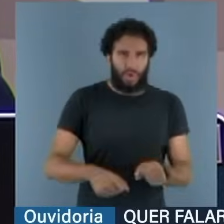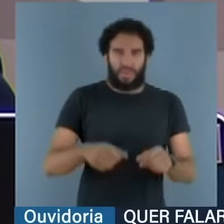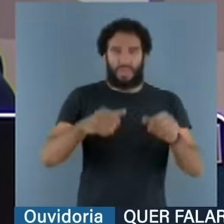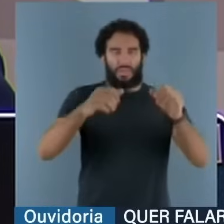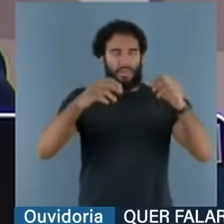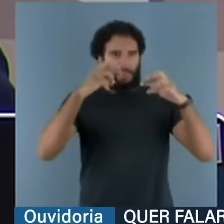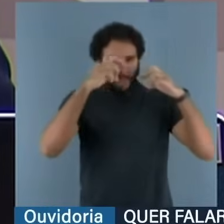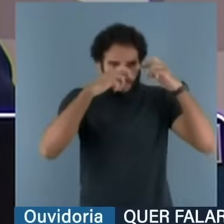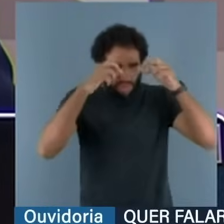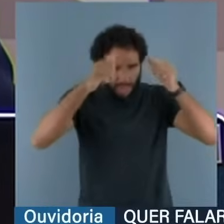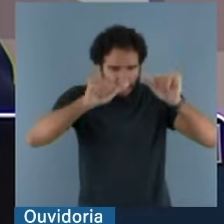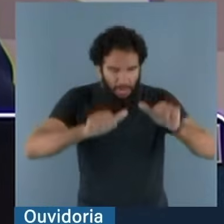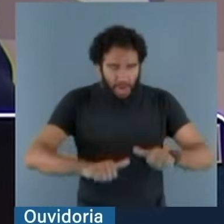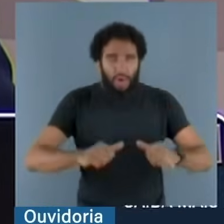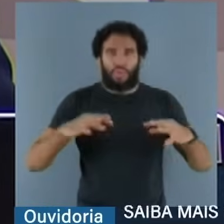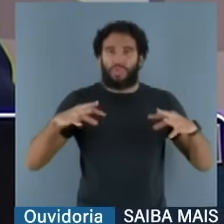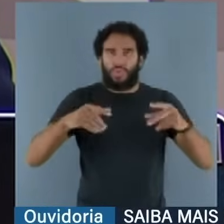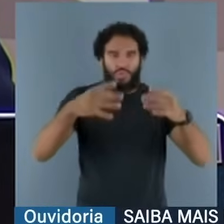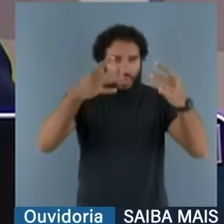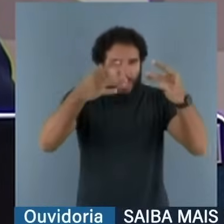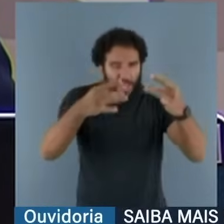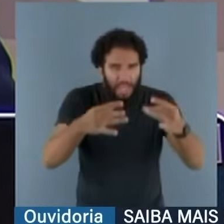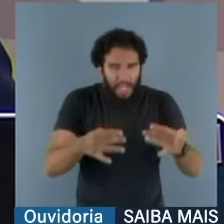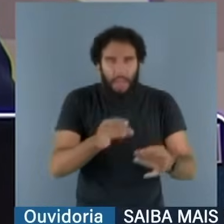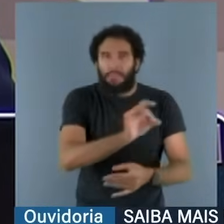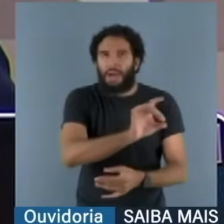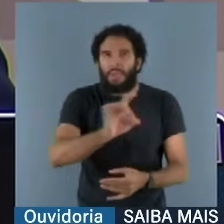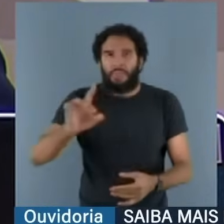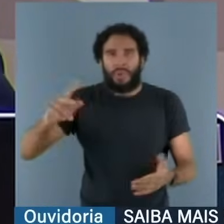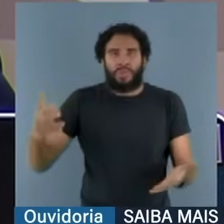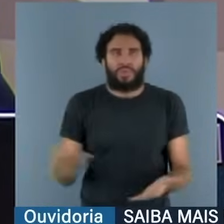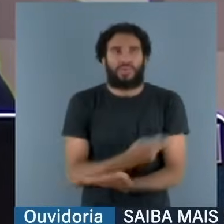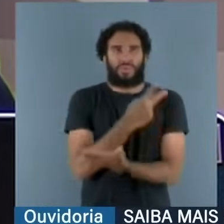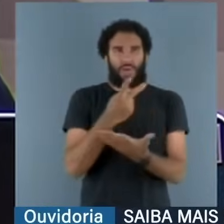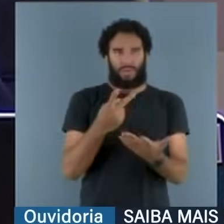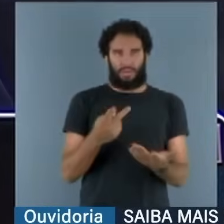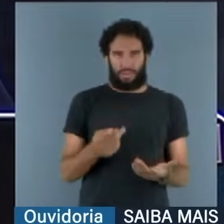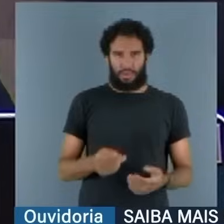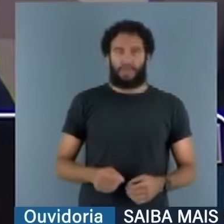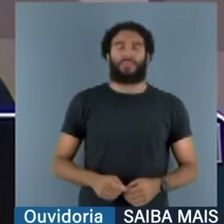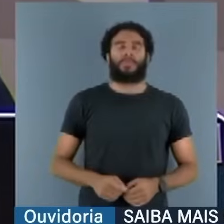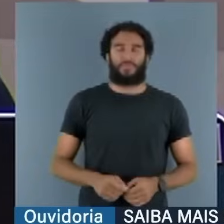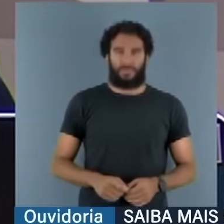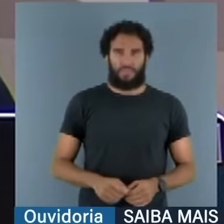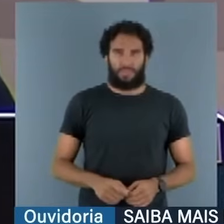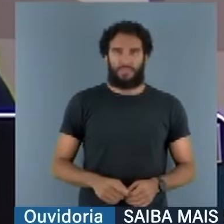apresentação da defesa com todos os esclarecimentos para cada um dos fatos que me são imputados.